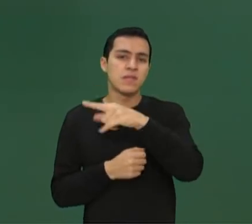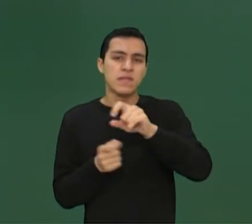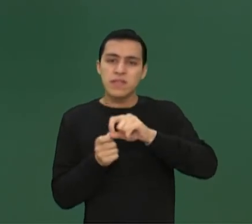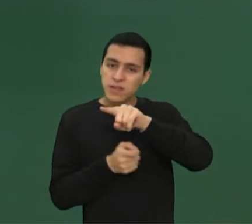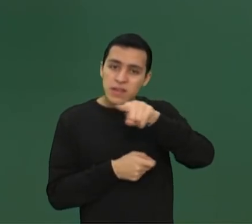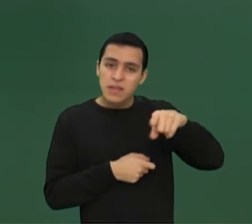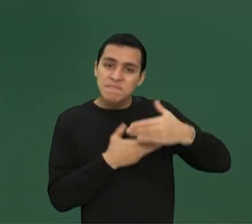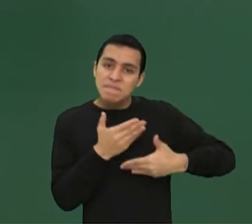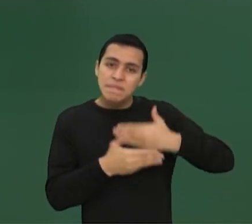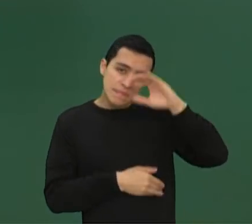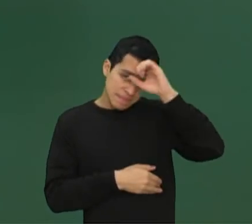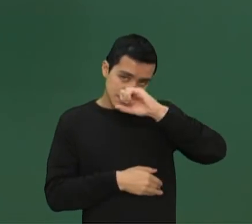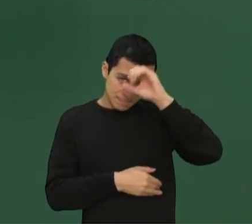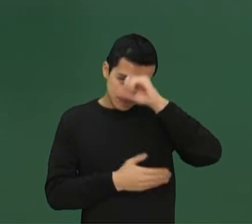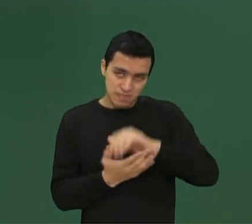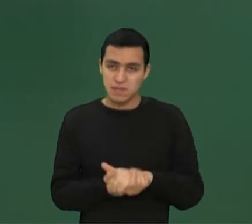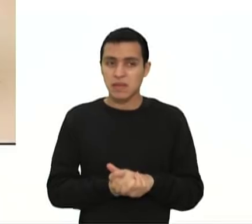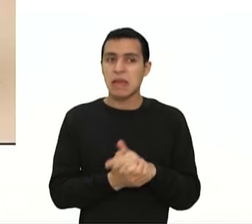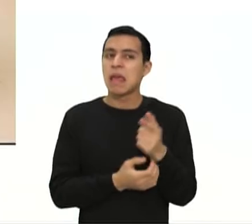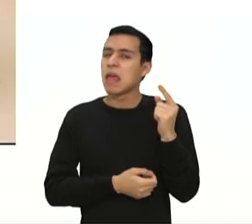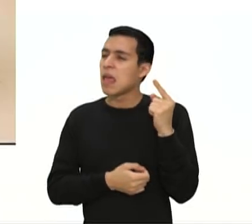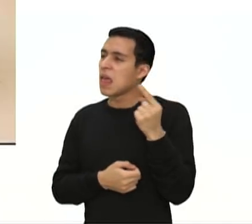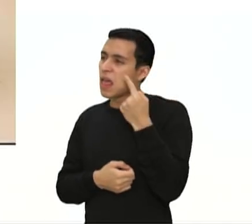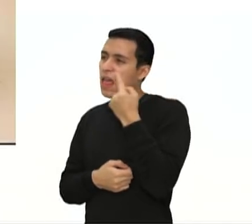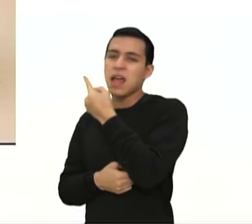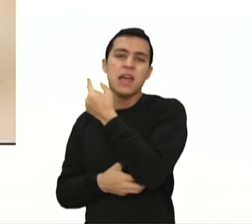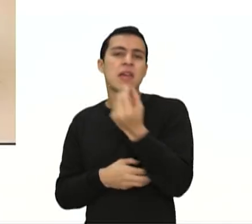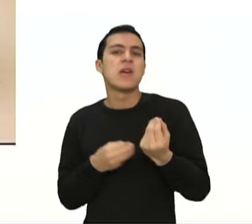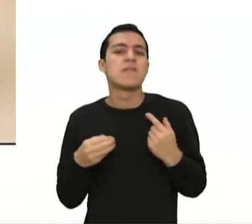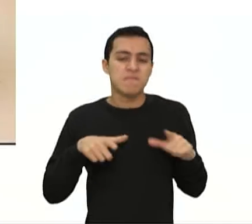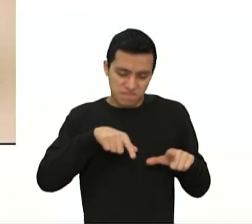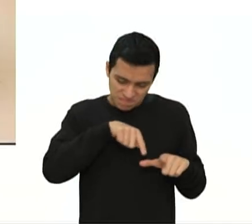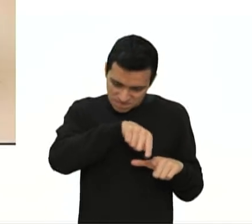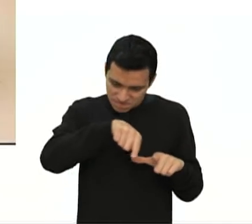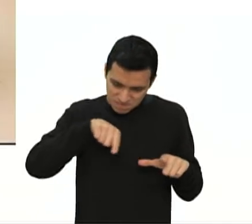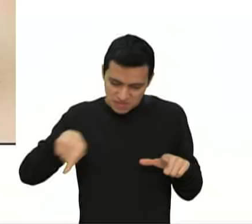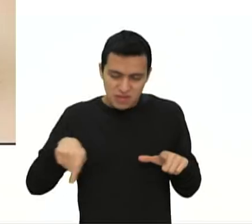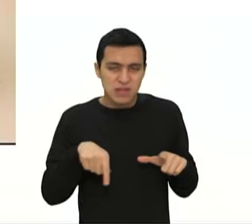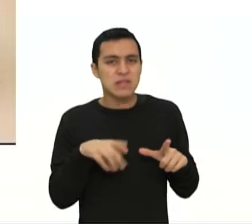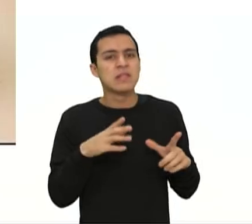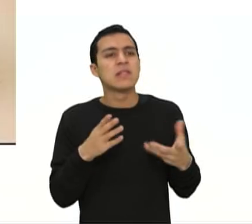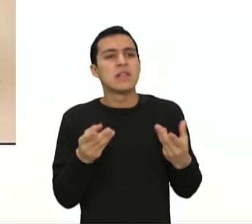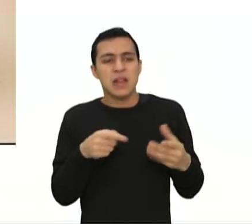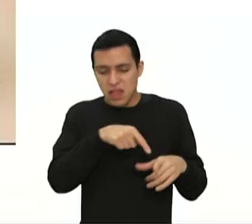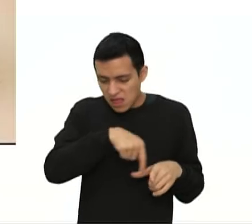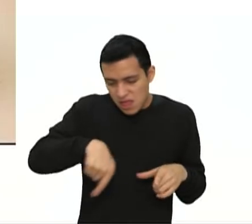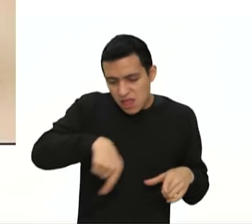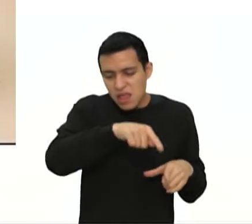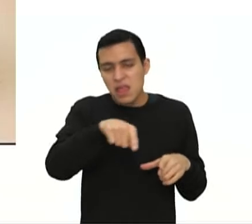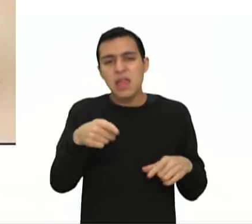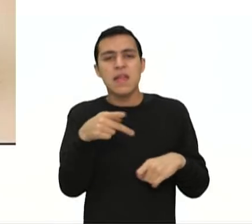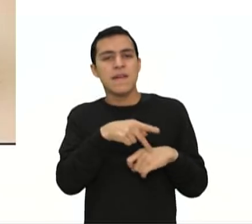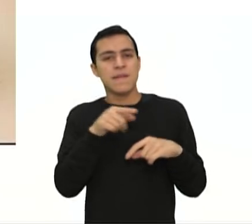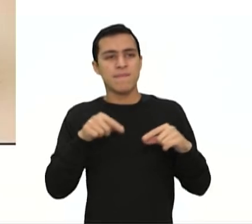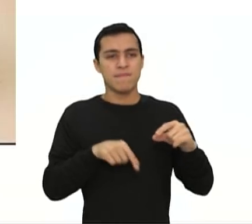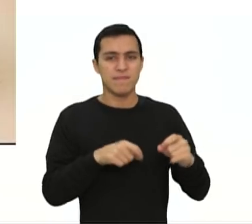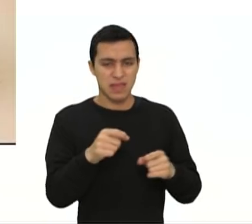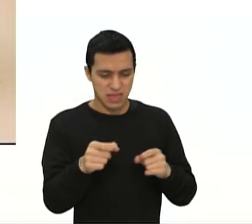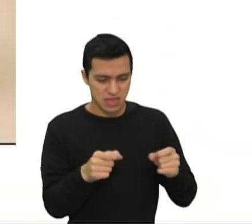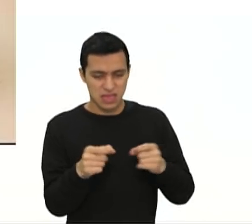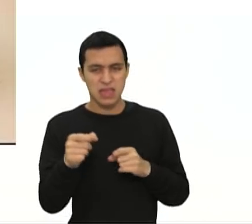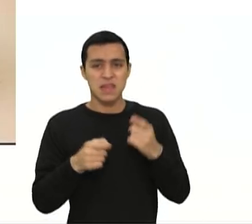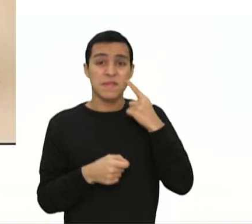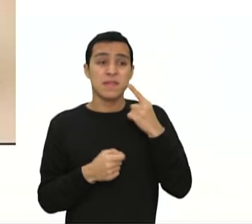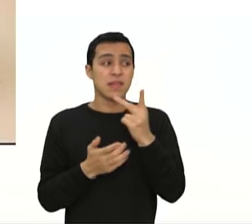aprenderem. Aqui mais uma reprodução dele lá no chão, né? No chão, riscado, com pedrinhas, ó, você vê lá